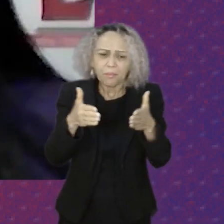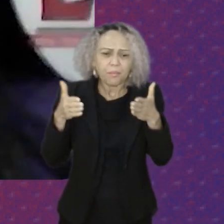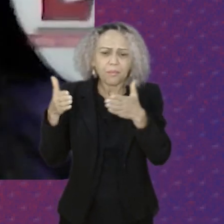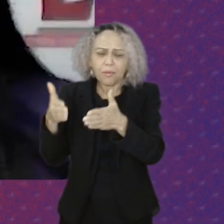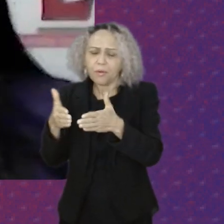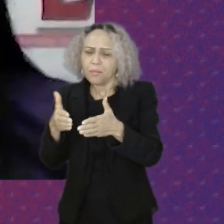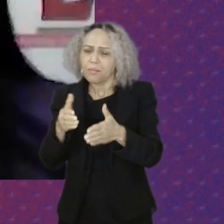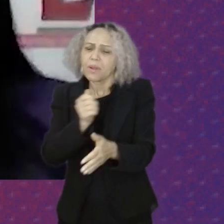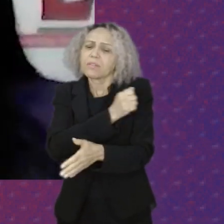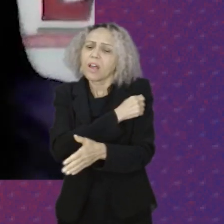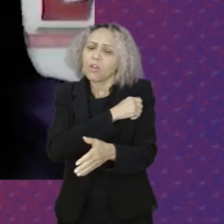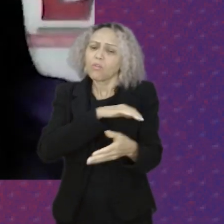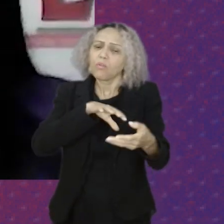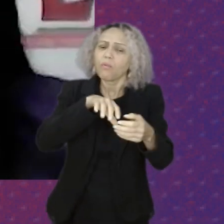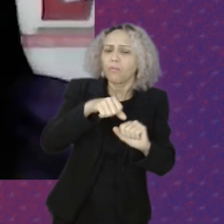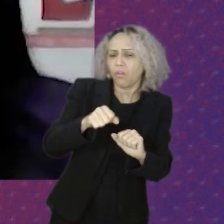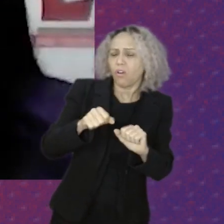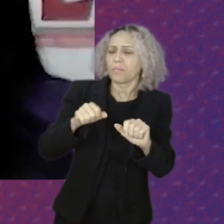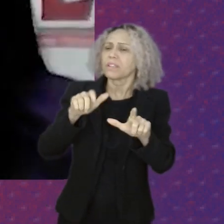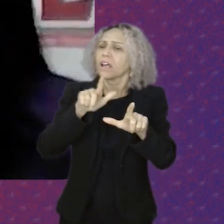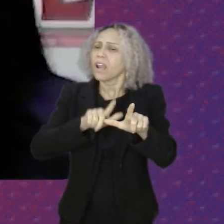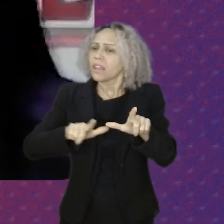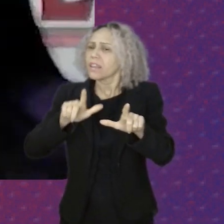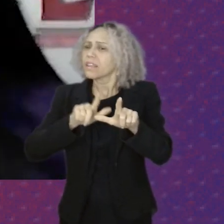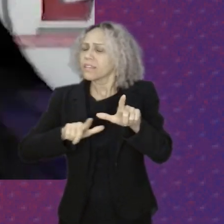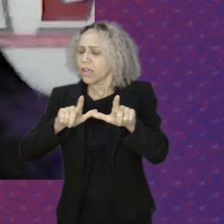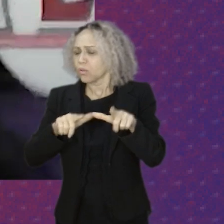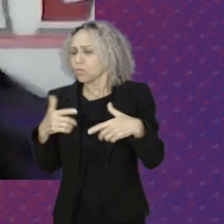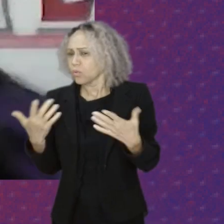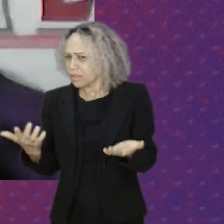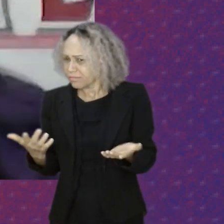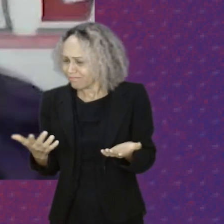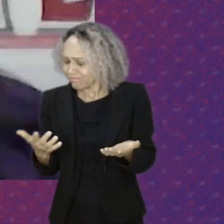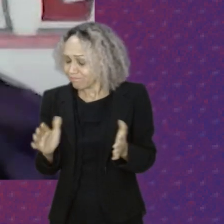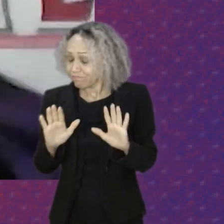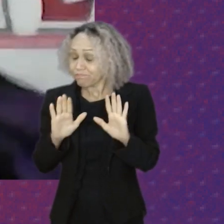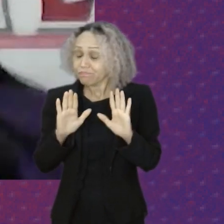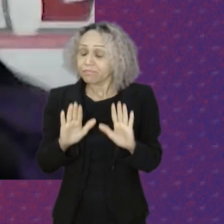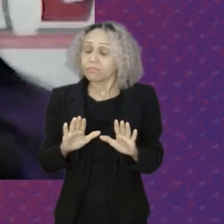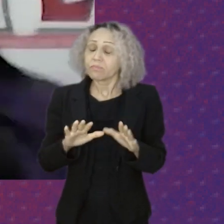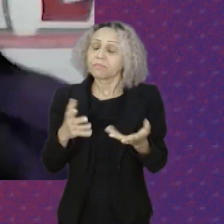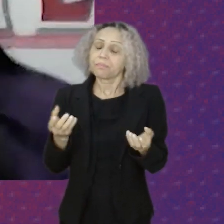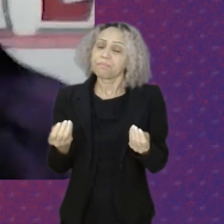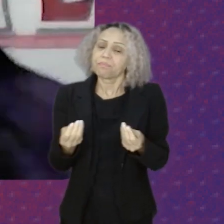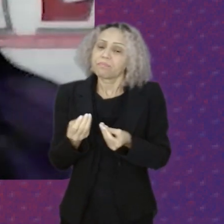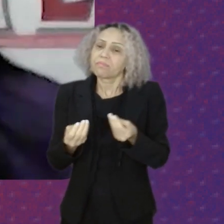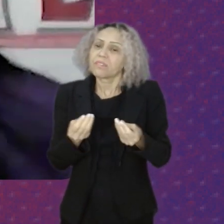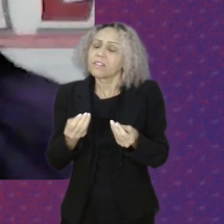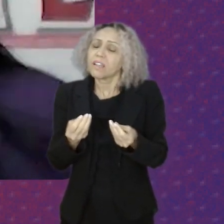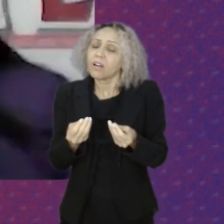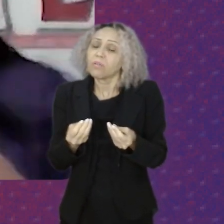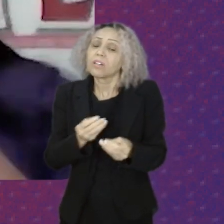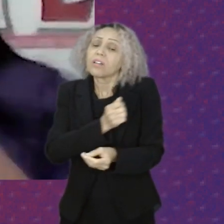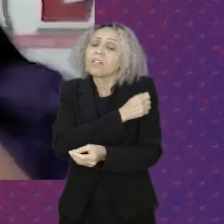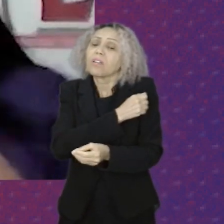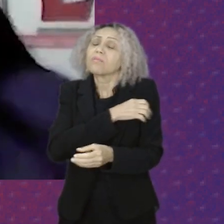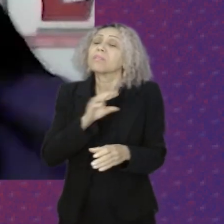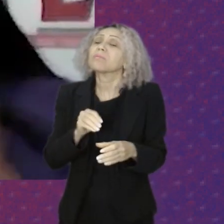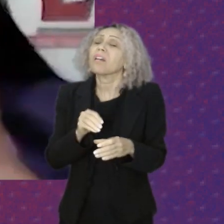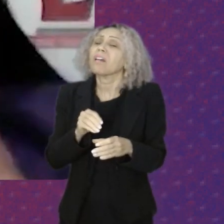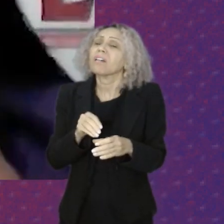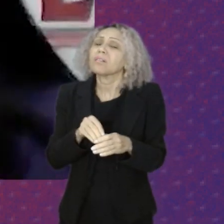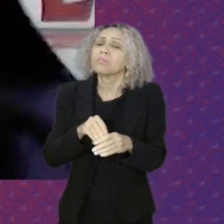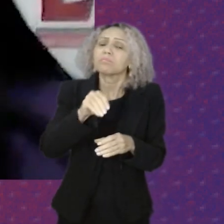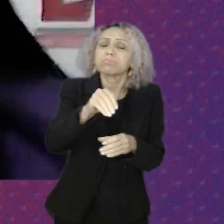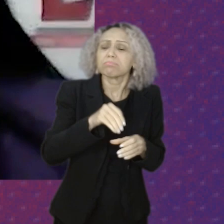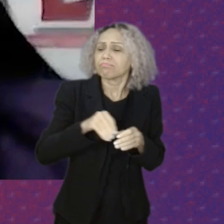isso, acontece a evasão. E esse é o caminho que os sujeitos do campo podem